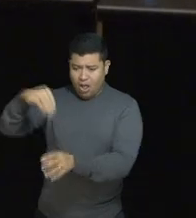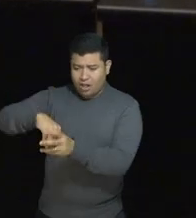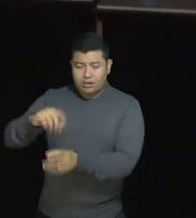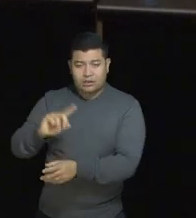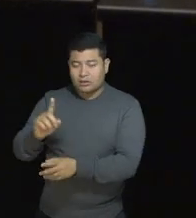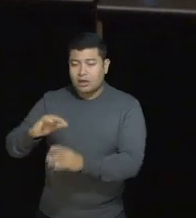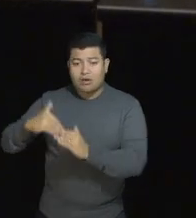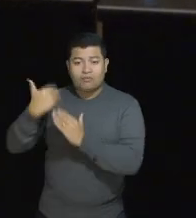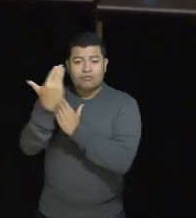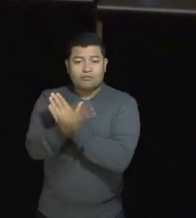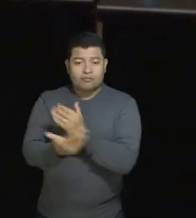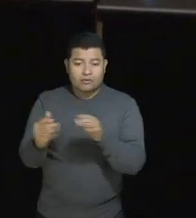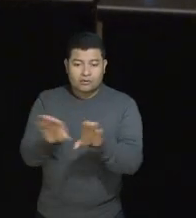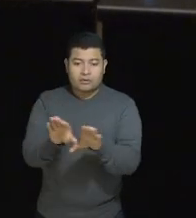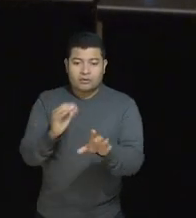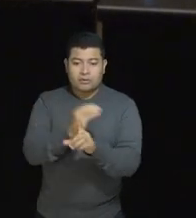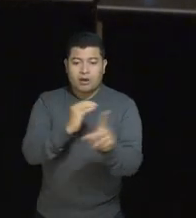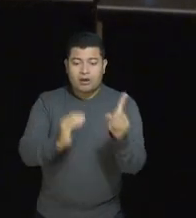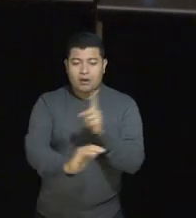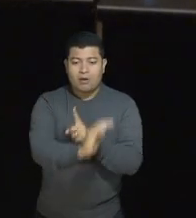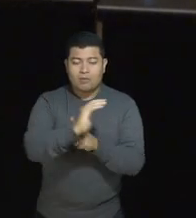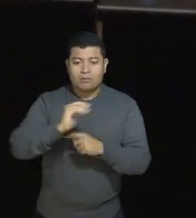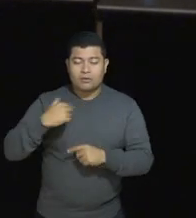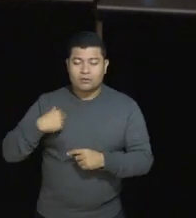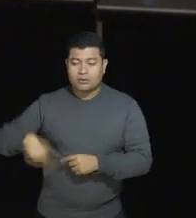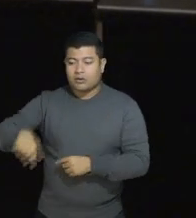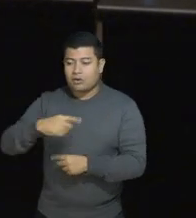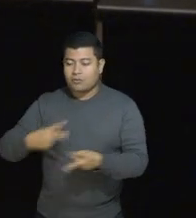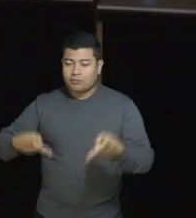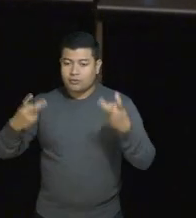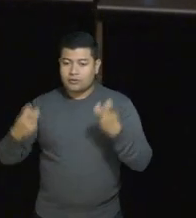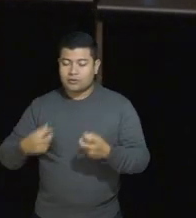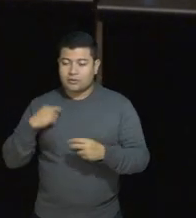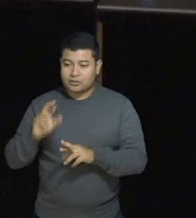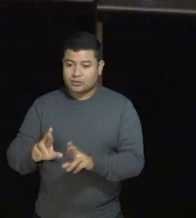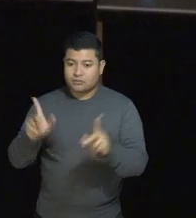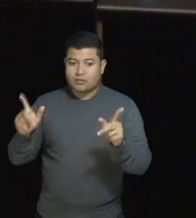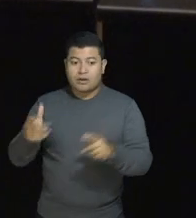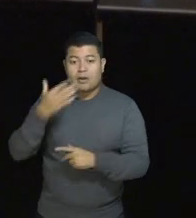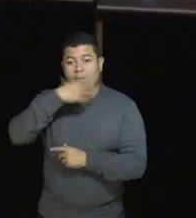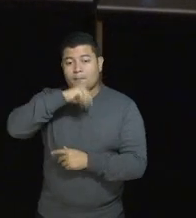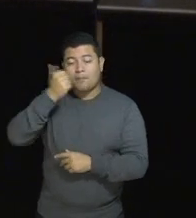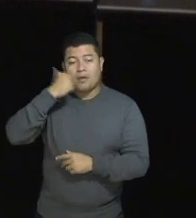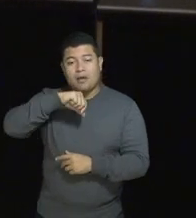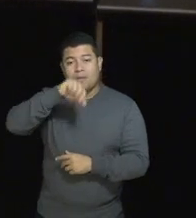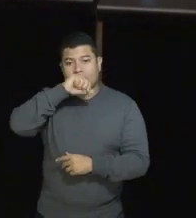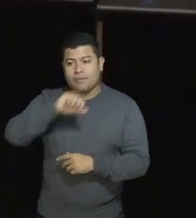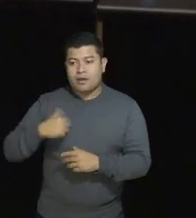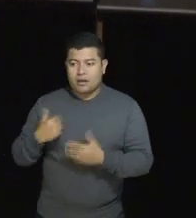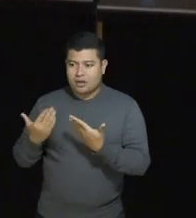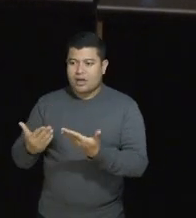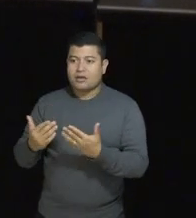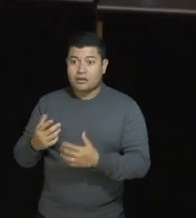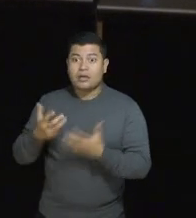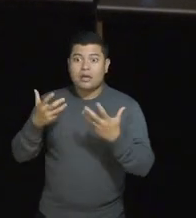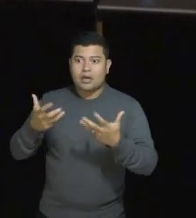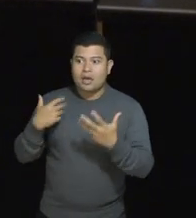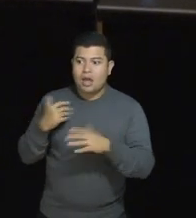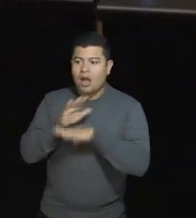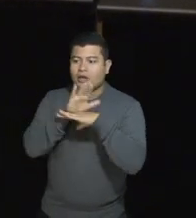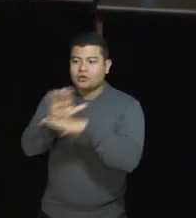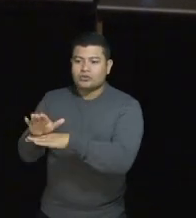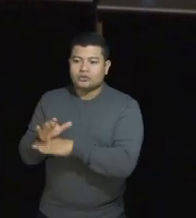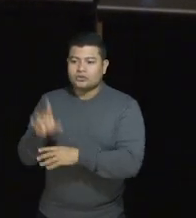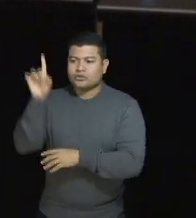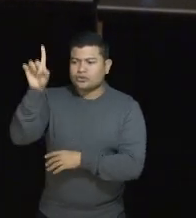comunidade, como na sociedade, como a gente vê a diferença dos pais, né, se empoderando e indo atrás dos seus direitos e